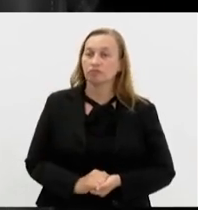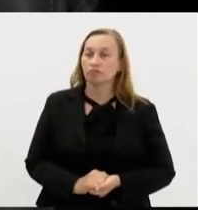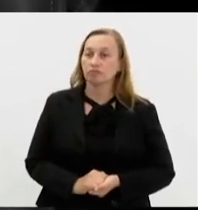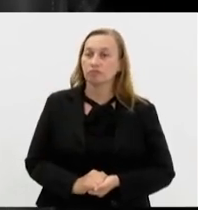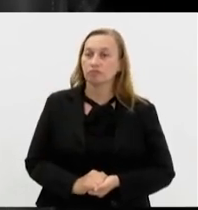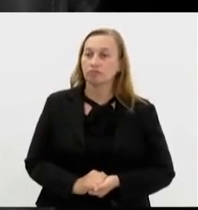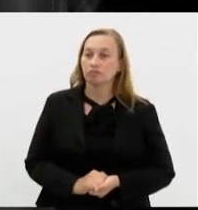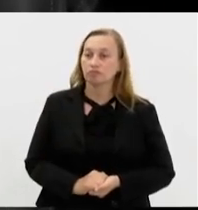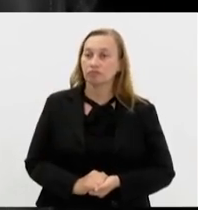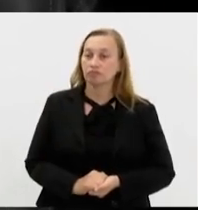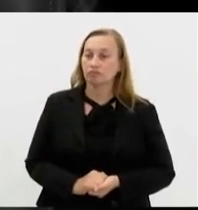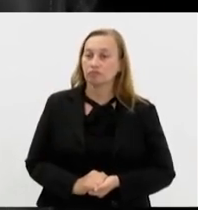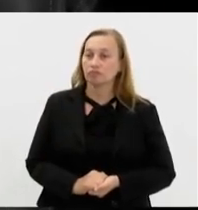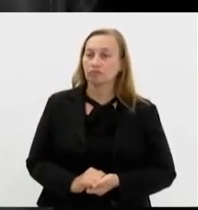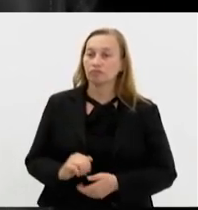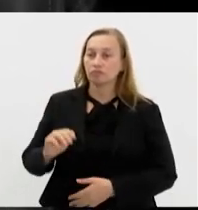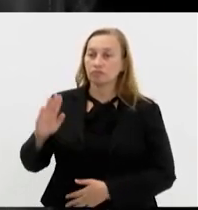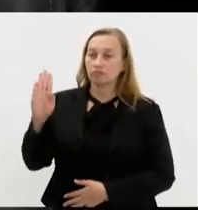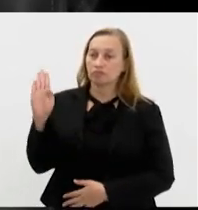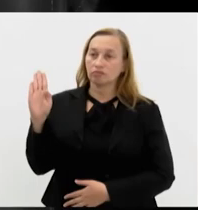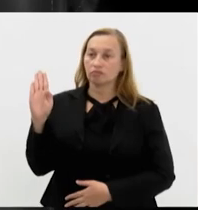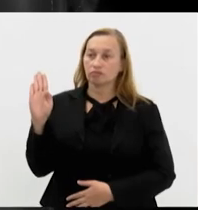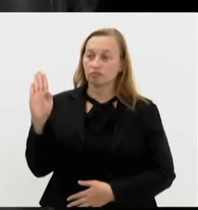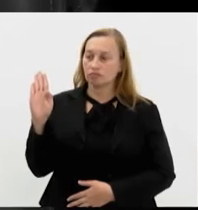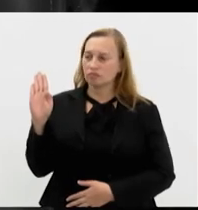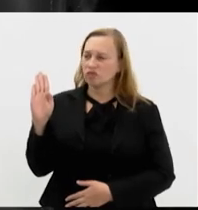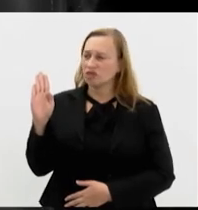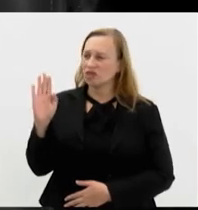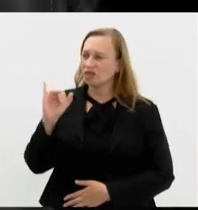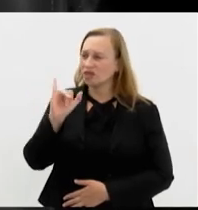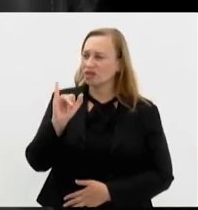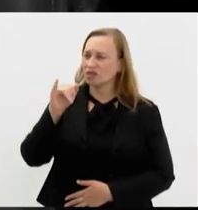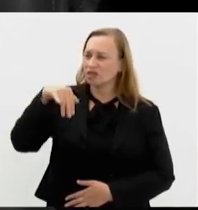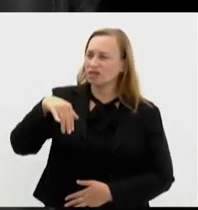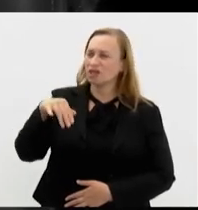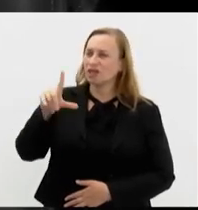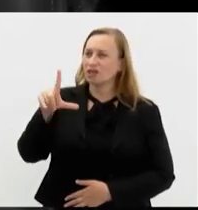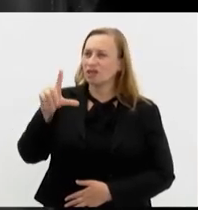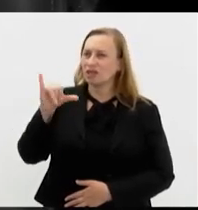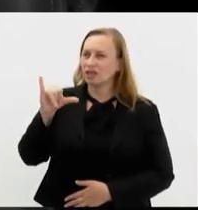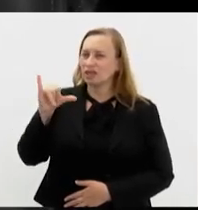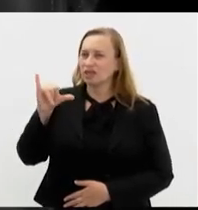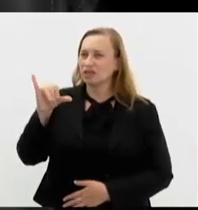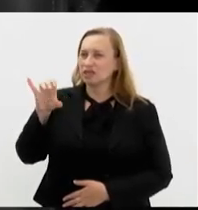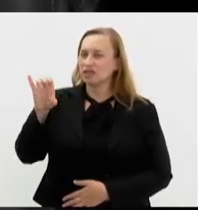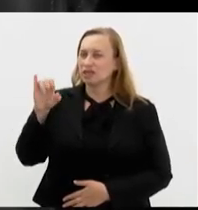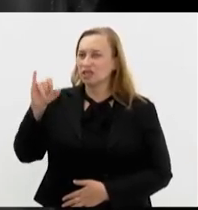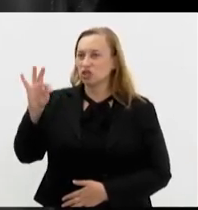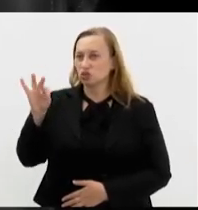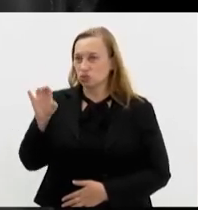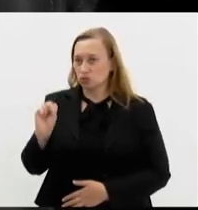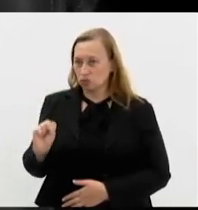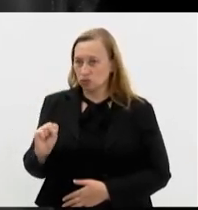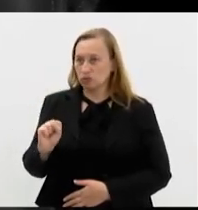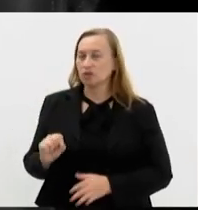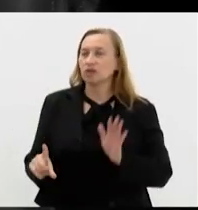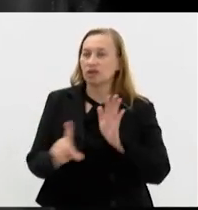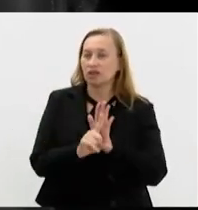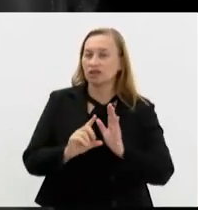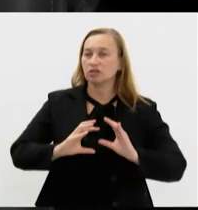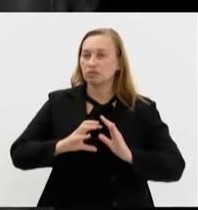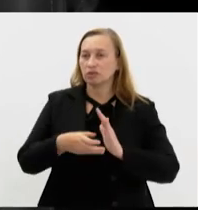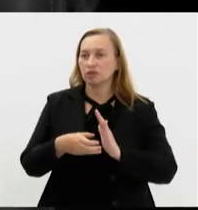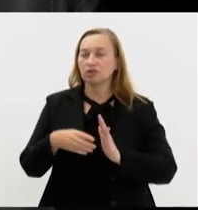ilícitos eleitorais Então nós vamos ver na lei 996 que é a lei dos partidos